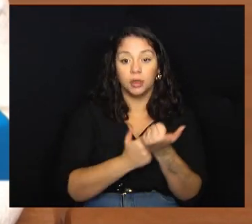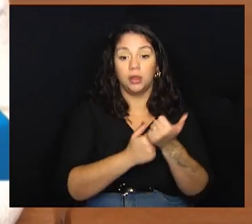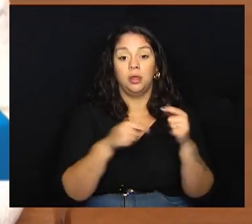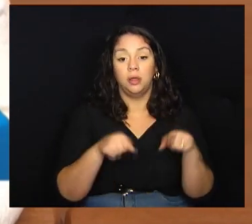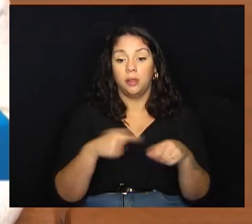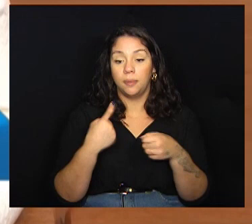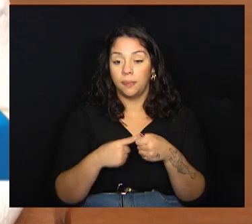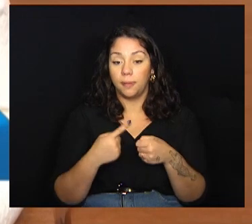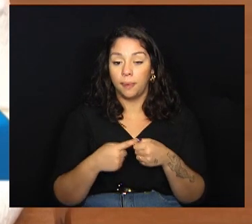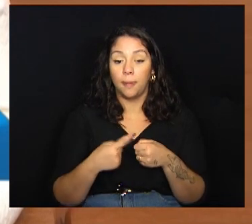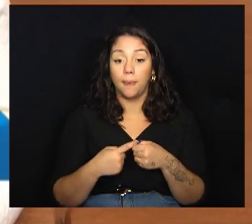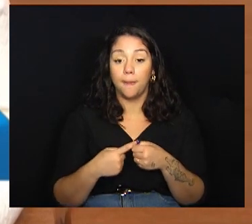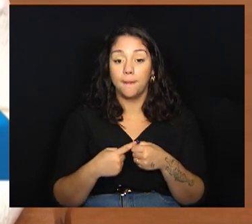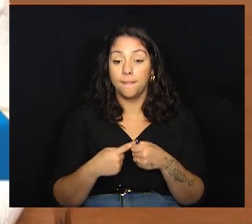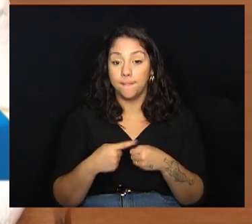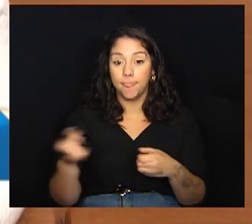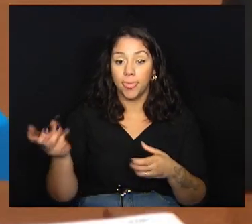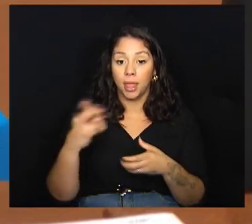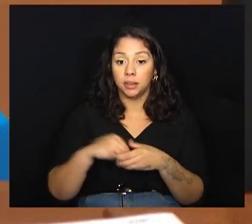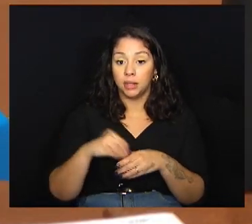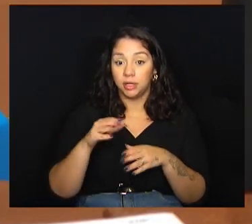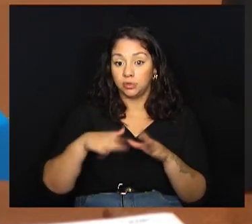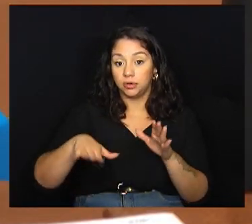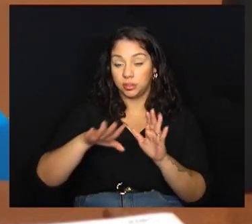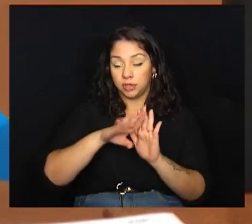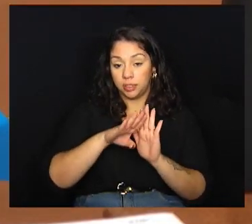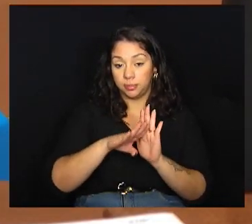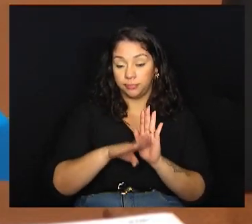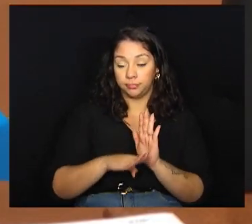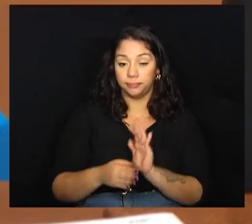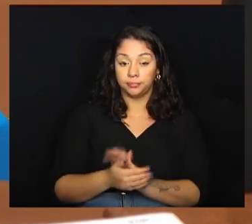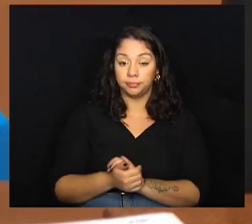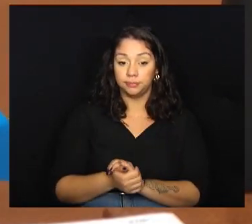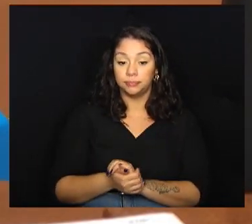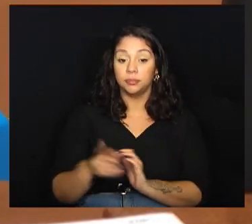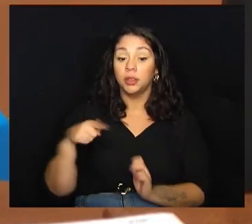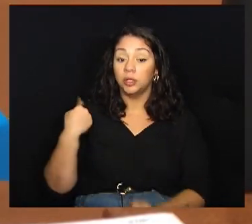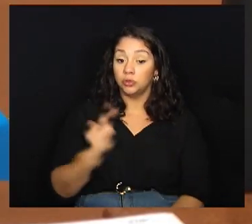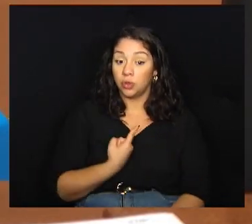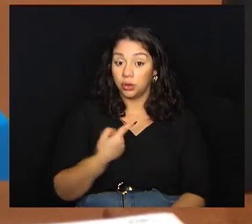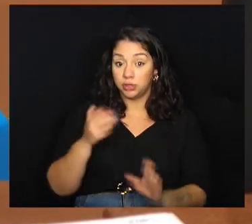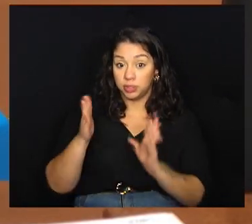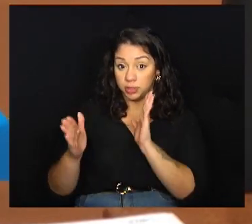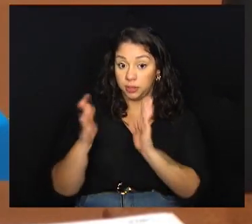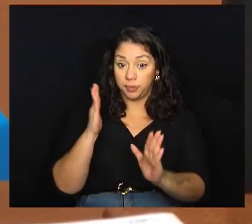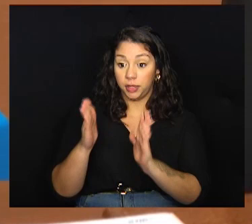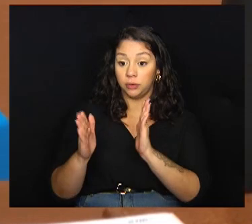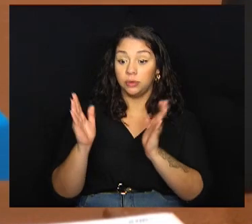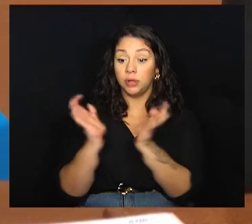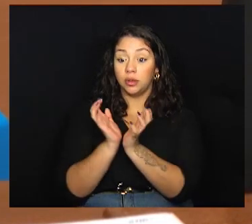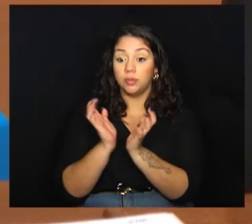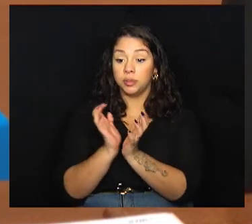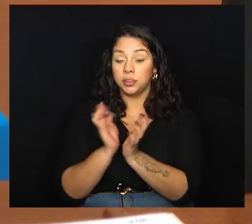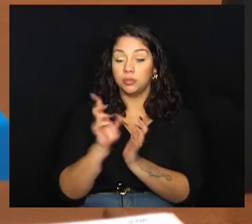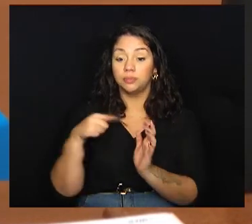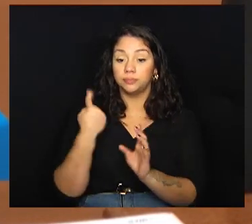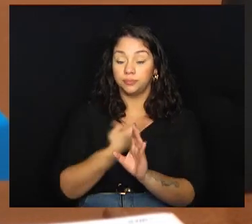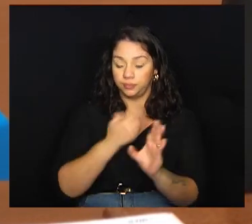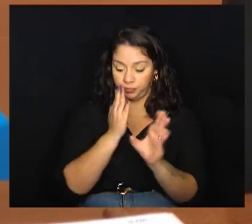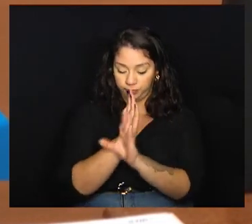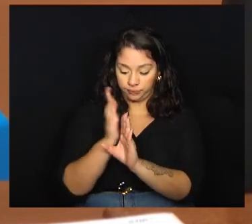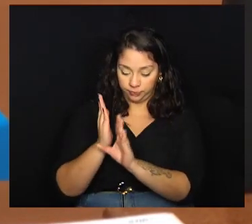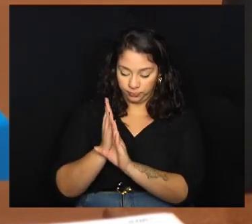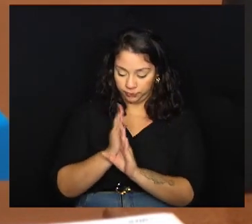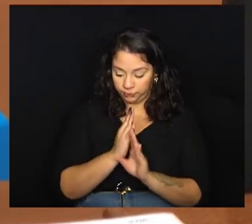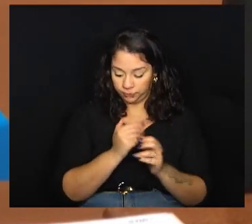cidade dentro dessa agenda. Nós, durante esse período da comissão, nós identificamos assim,